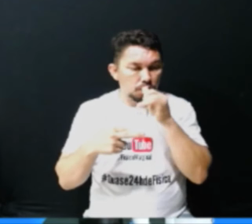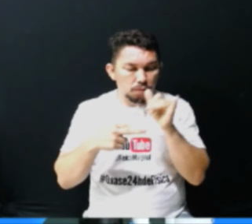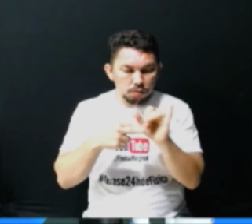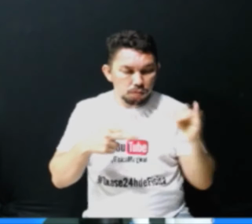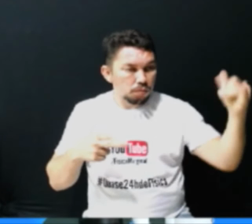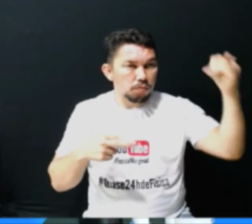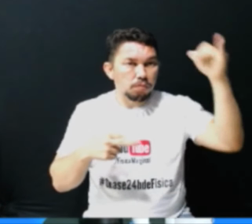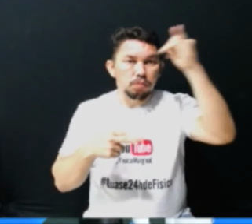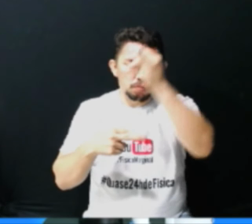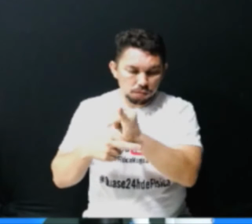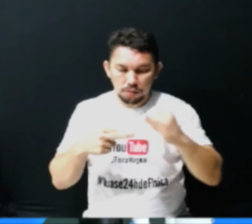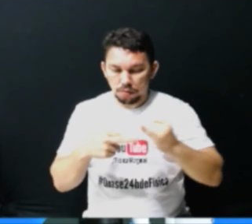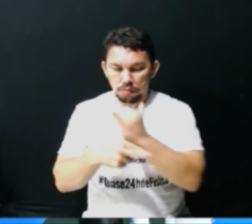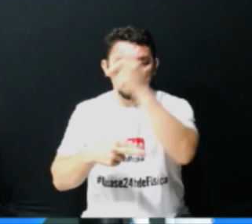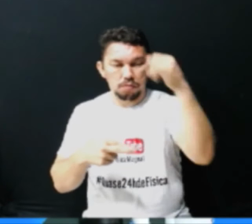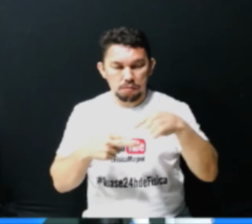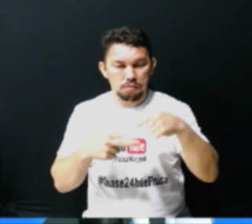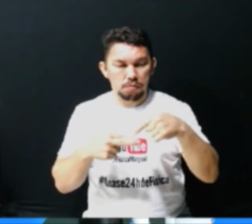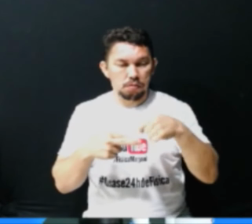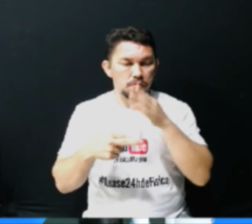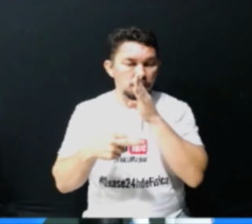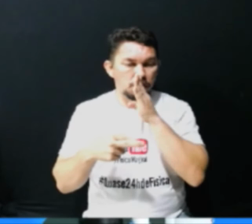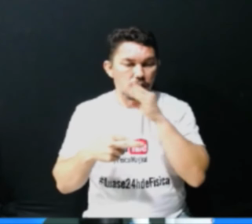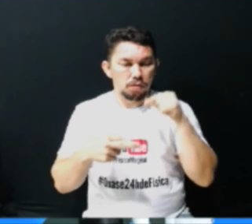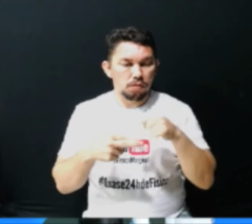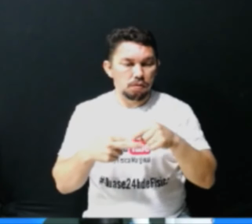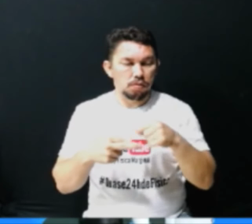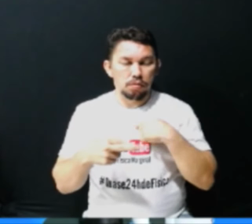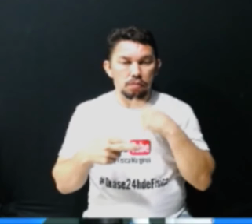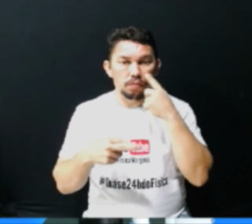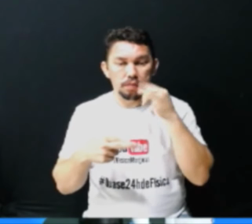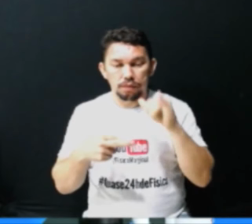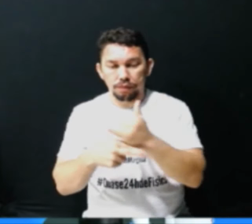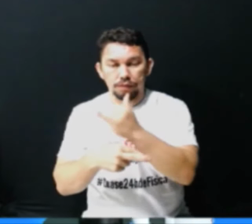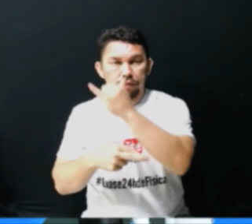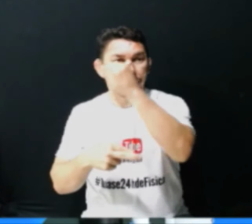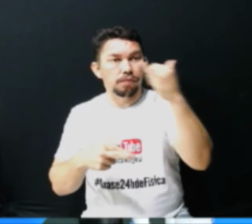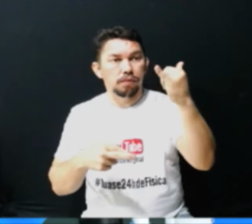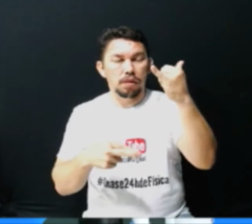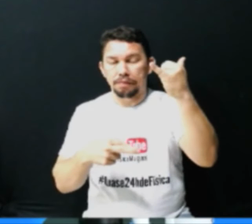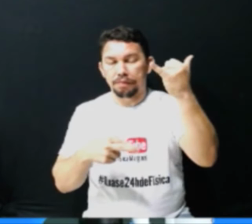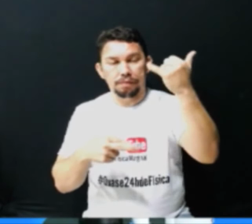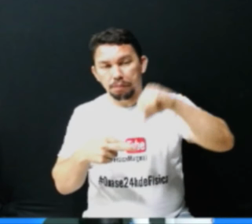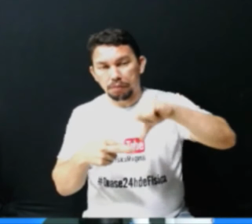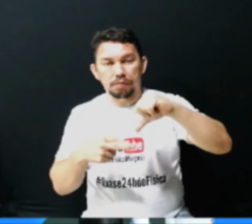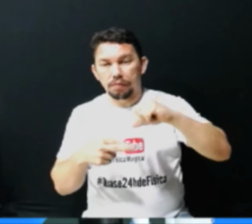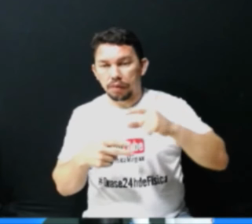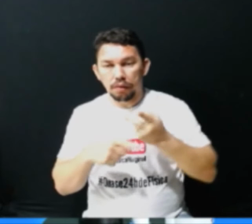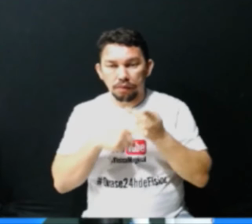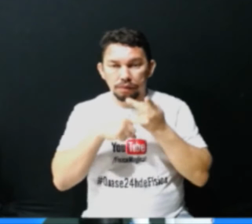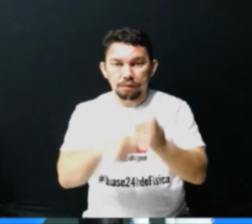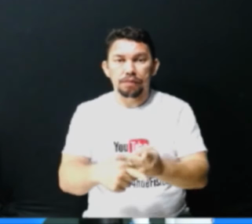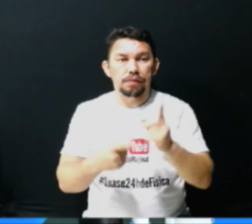esse caminho de resistência praticamente nula. A corrente vai lá para cima, porque a resistência caiu de forma drástica. Os outros elementos